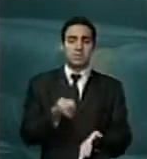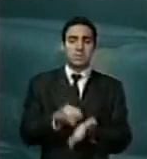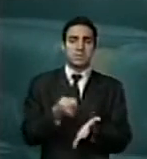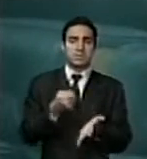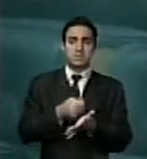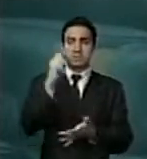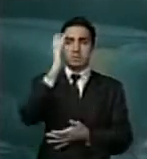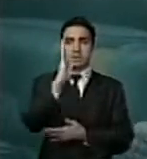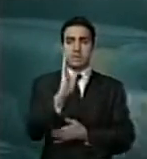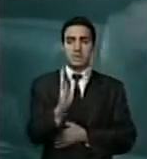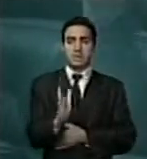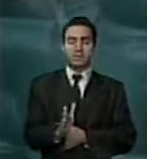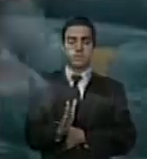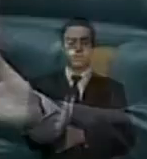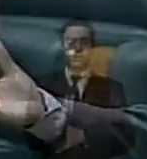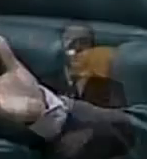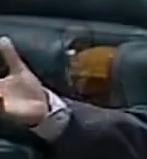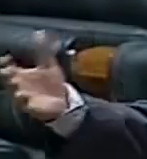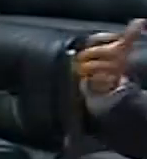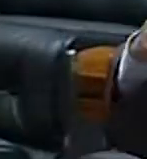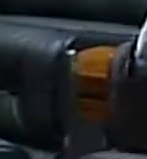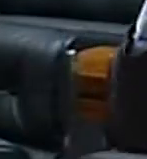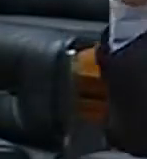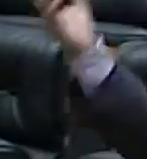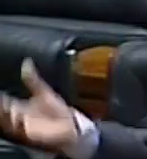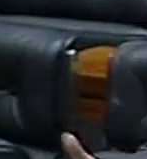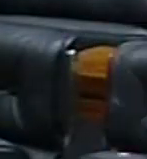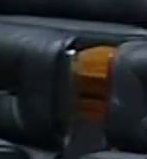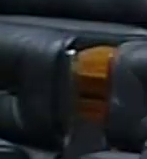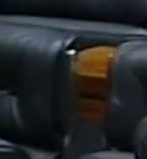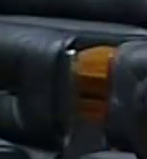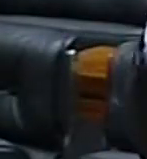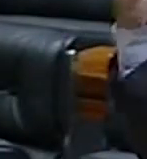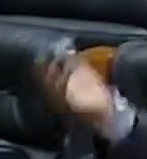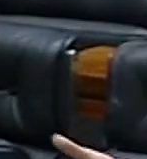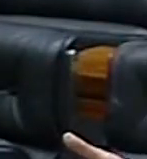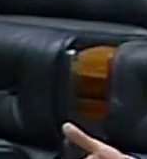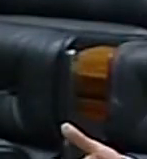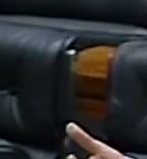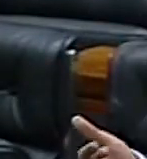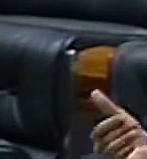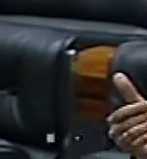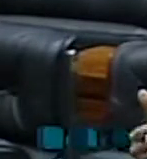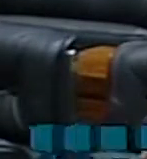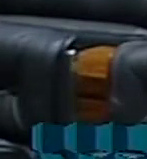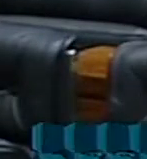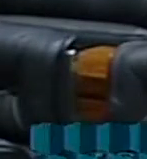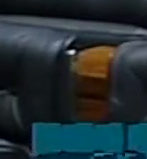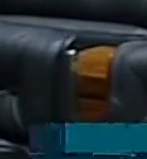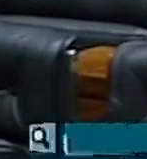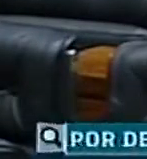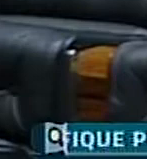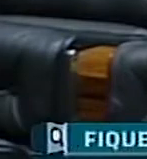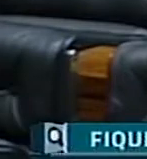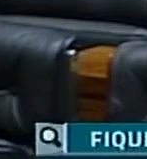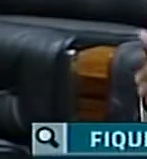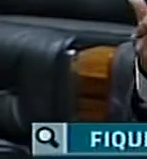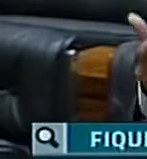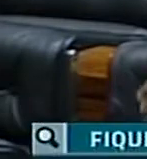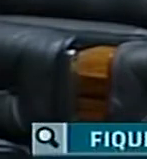ao Brasil um clima de beligerância, um clima de animosidade. Finalizo,